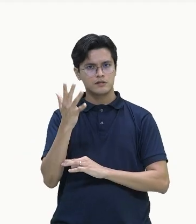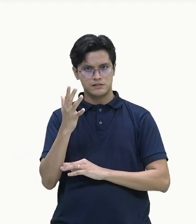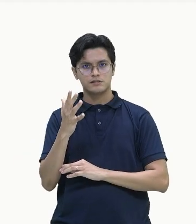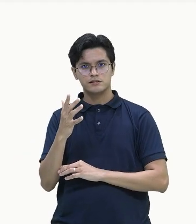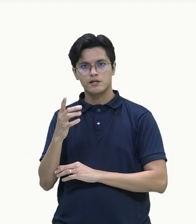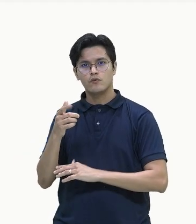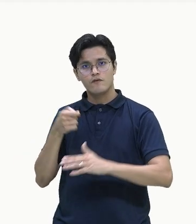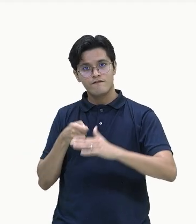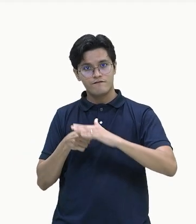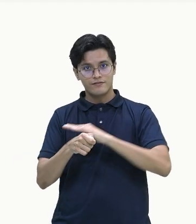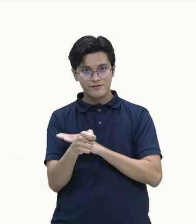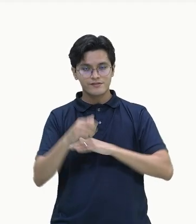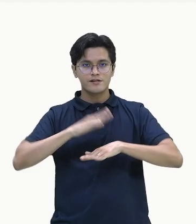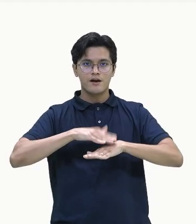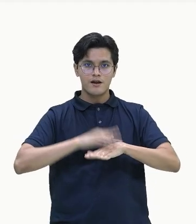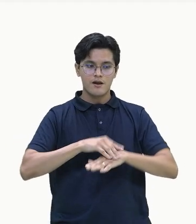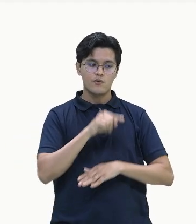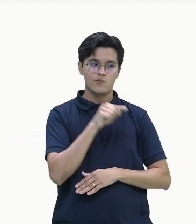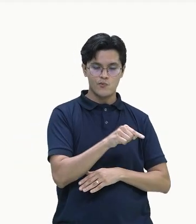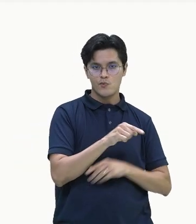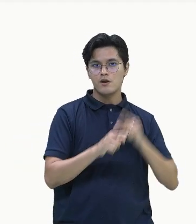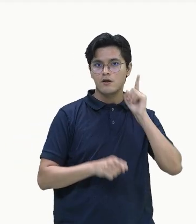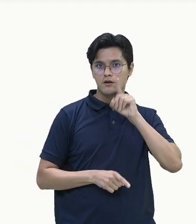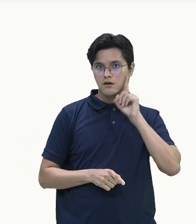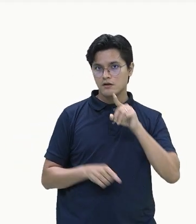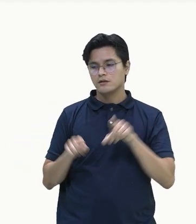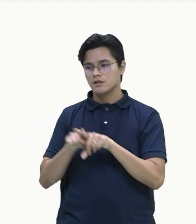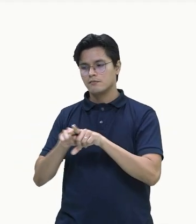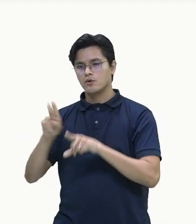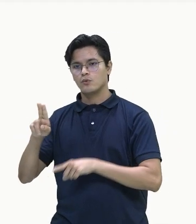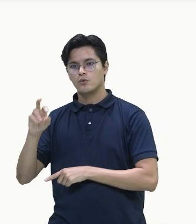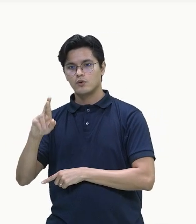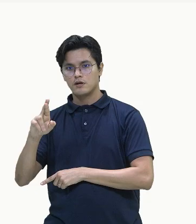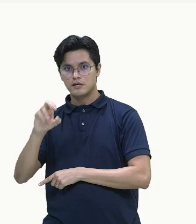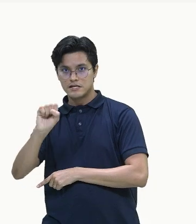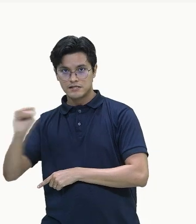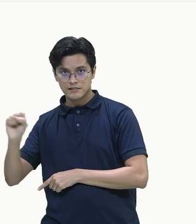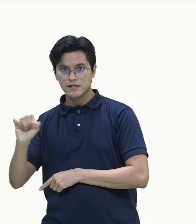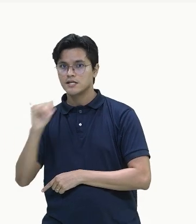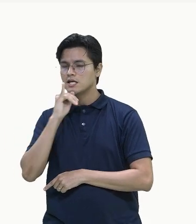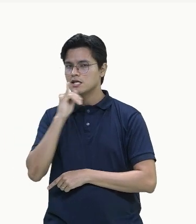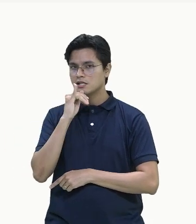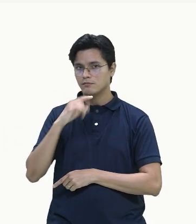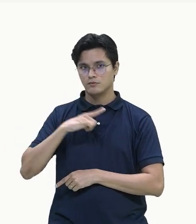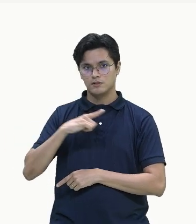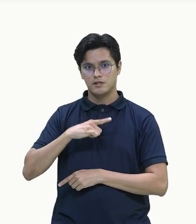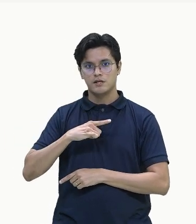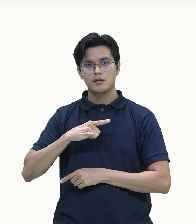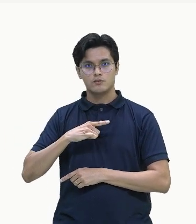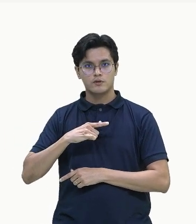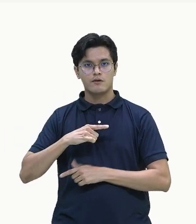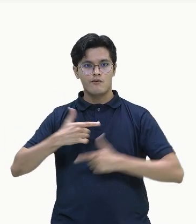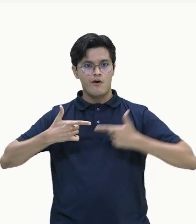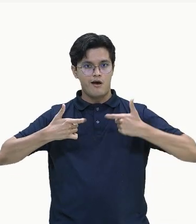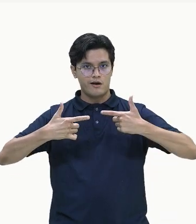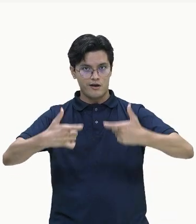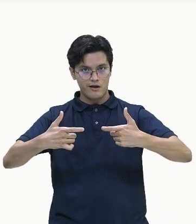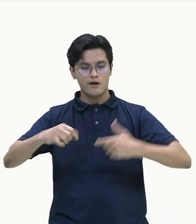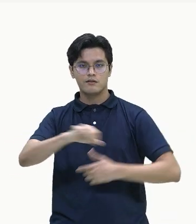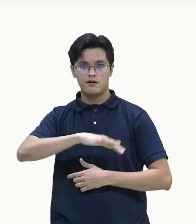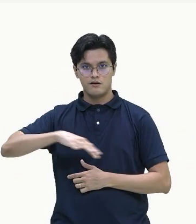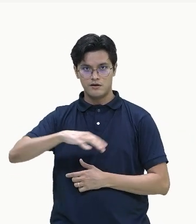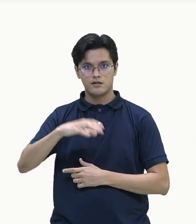a Guerra da Coreia, que dividiu a Coreia, né, em Coreia do Norte,